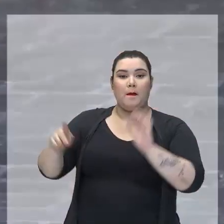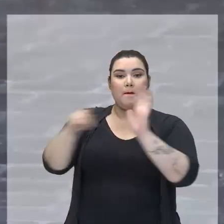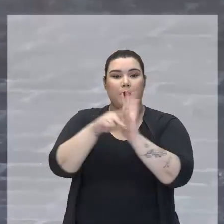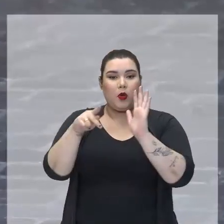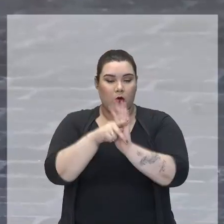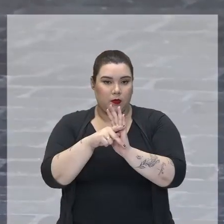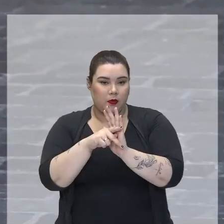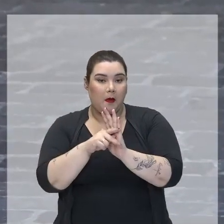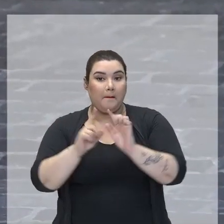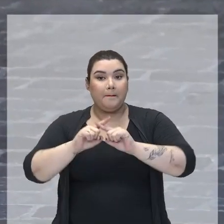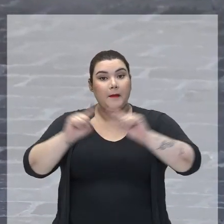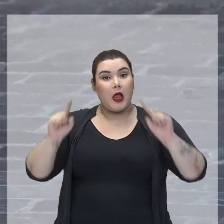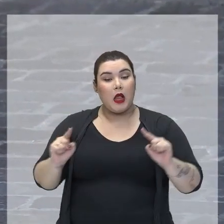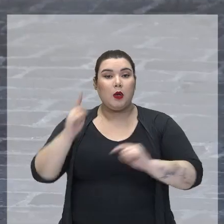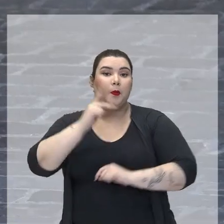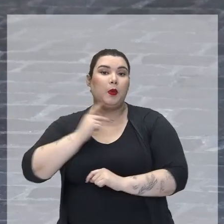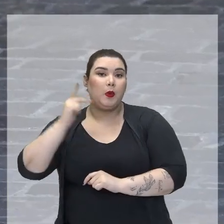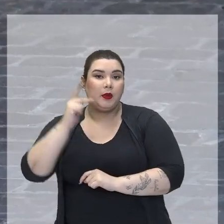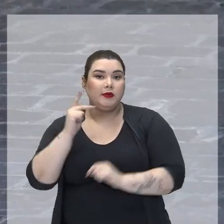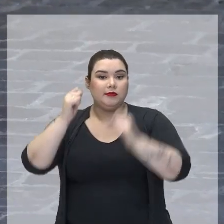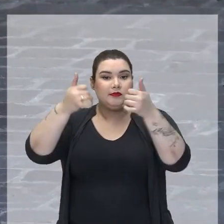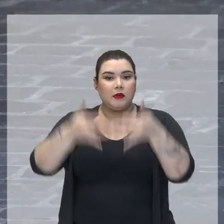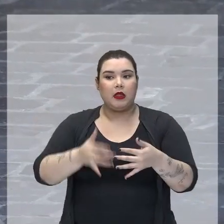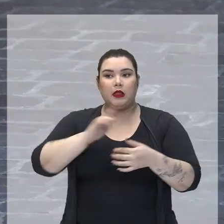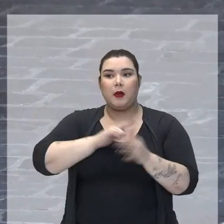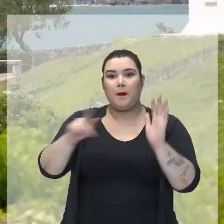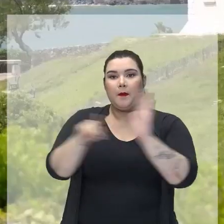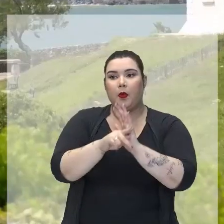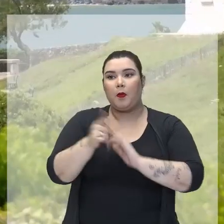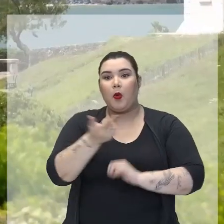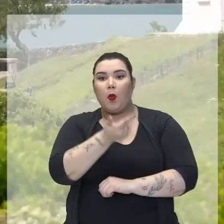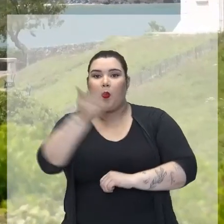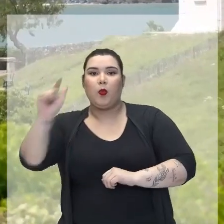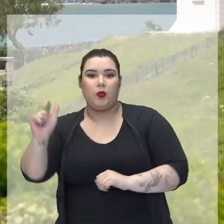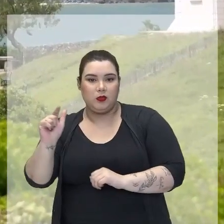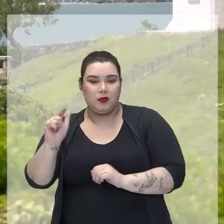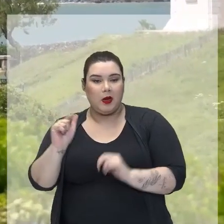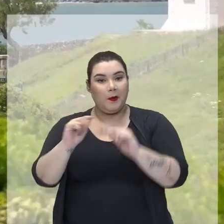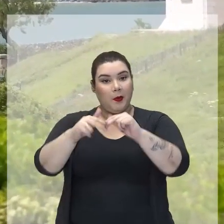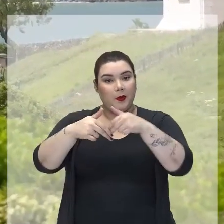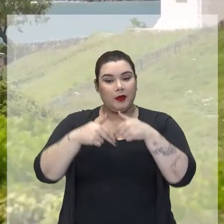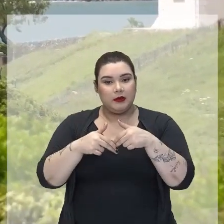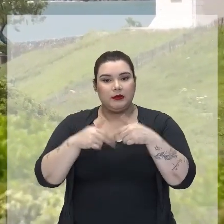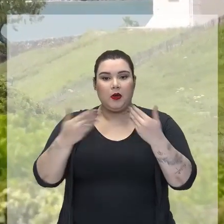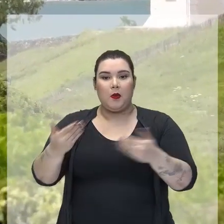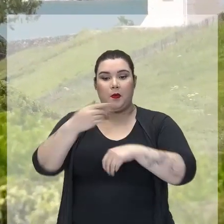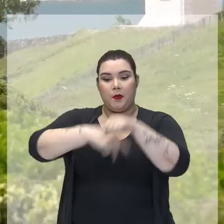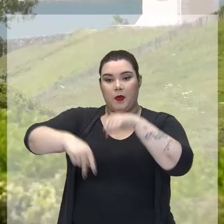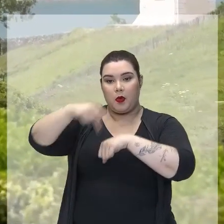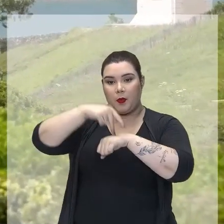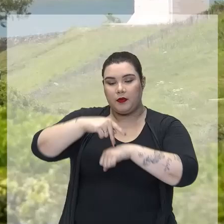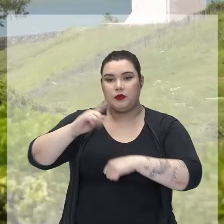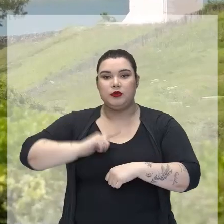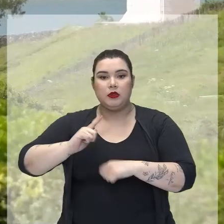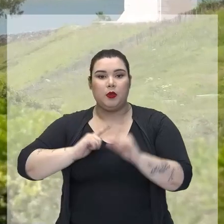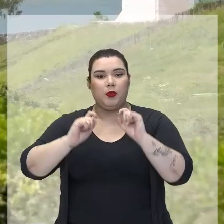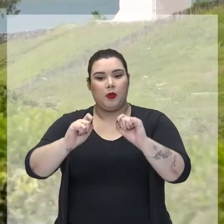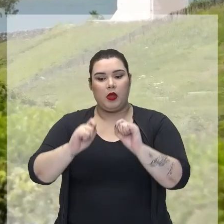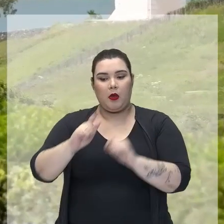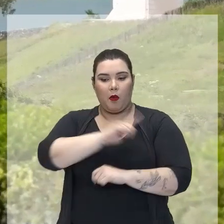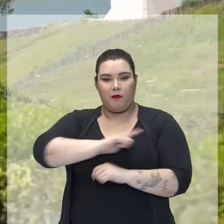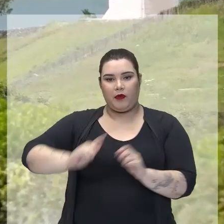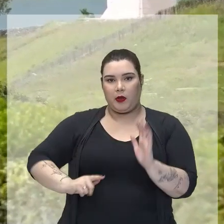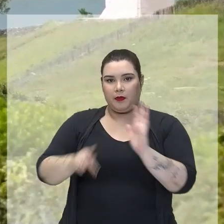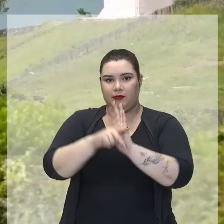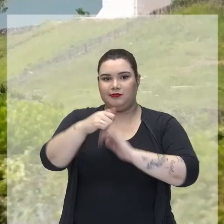eles, mas que politicamente pertencem a outros povos. Por isso, esses povos não governam o próprio território.